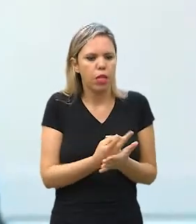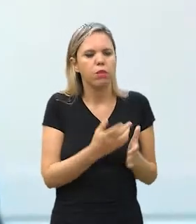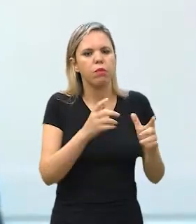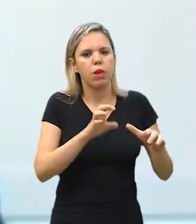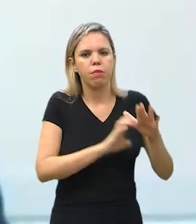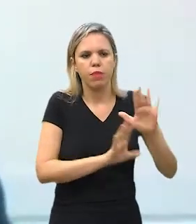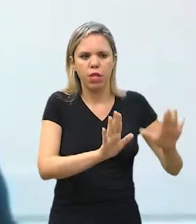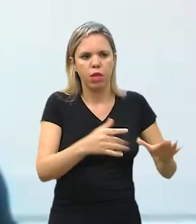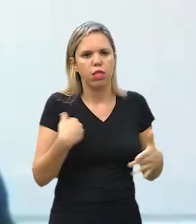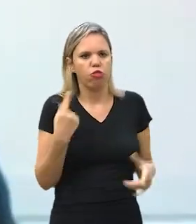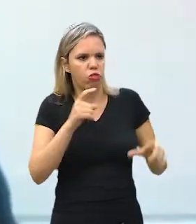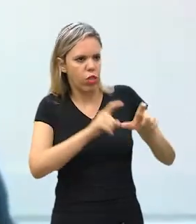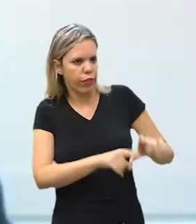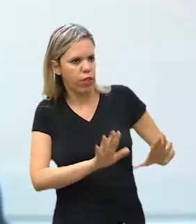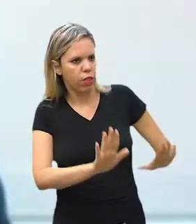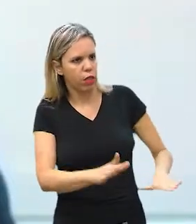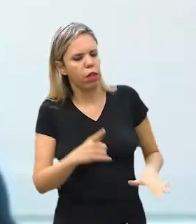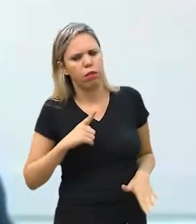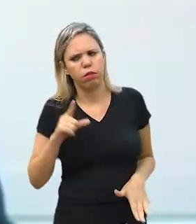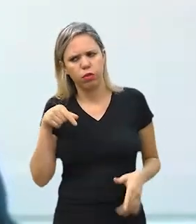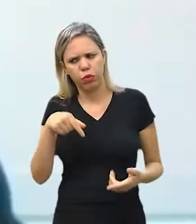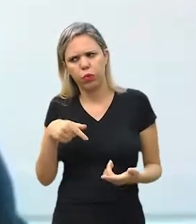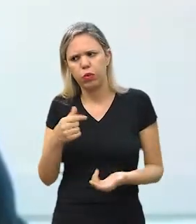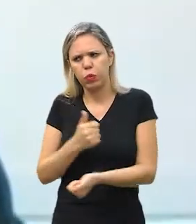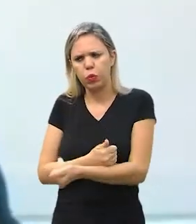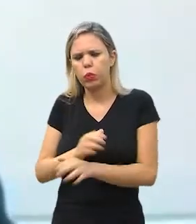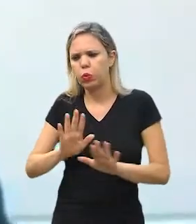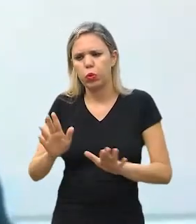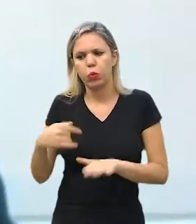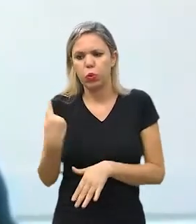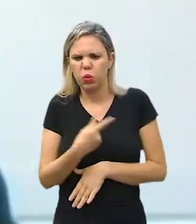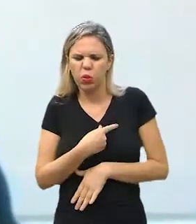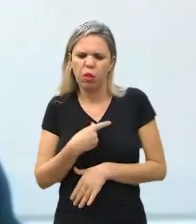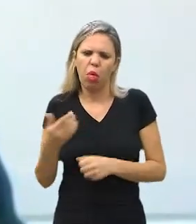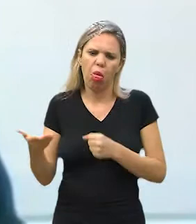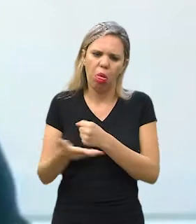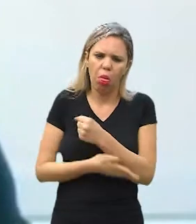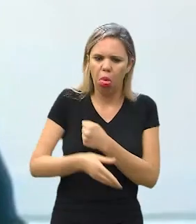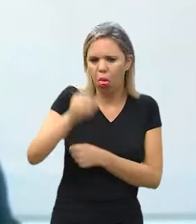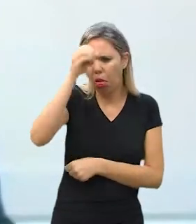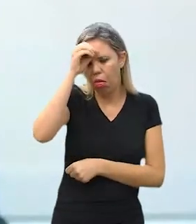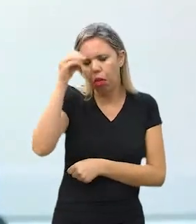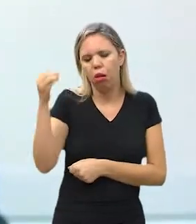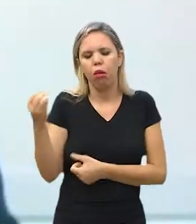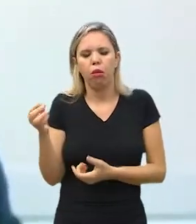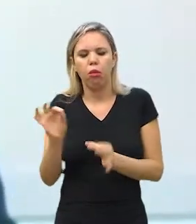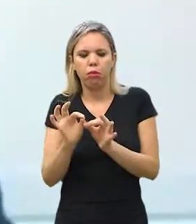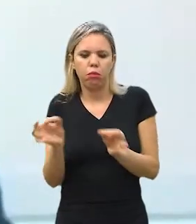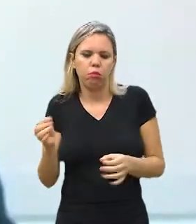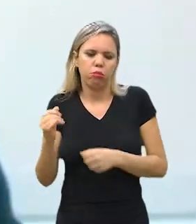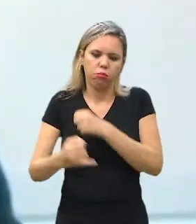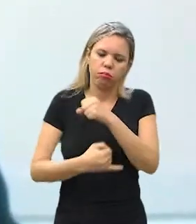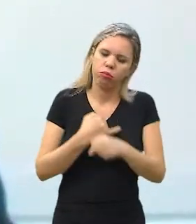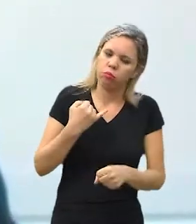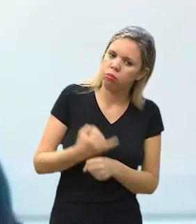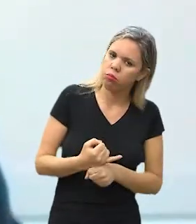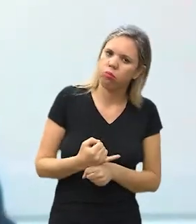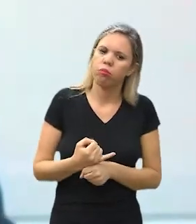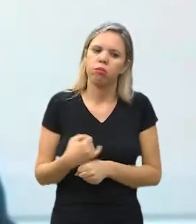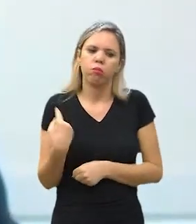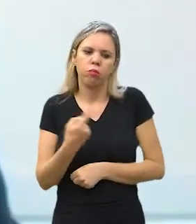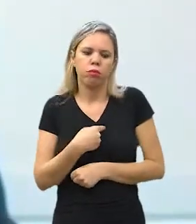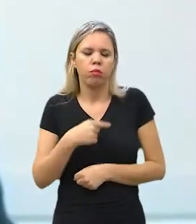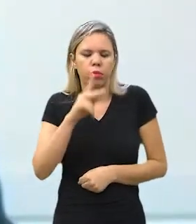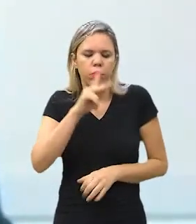mesma cesta. Foi nesse momento que eu falei, pô, aqui tem um risco. E a gente era muito cru, né, nesse negócio. A